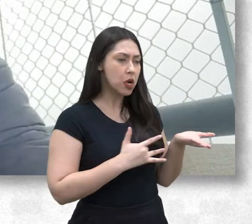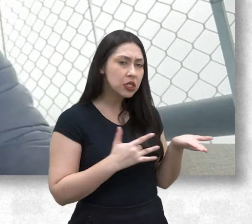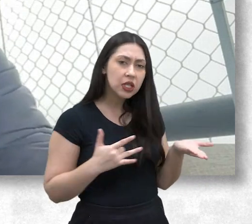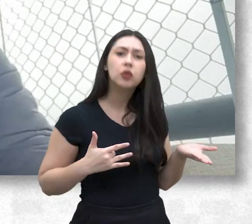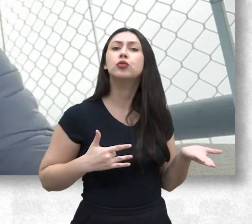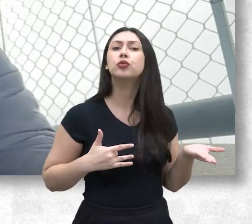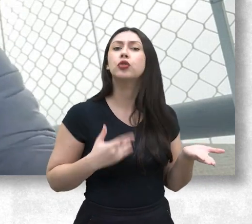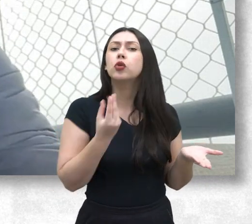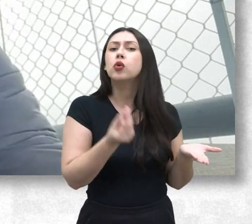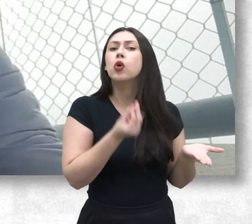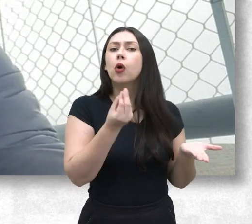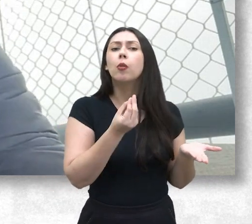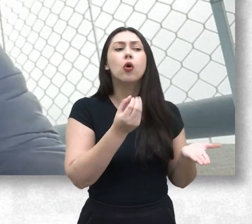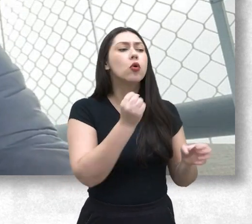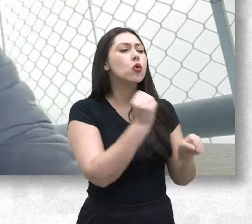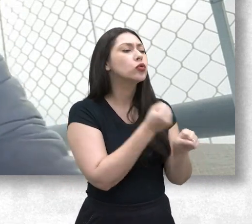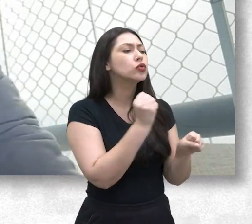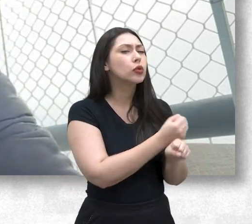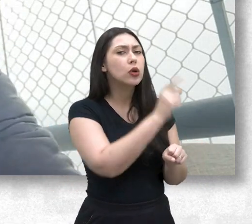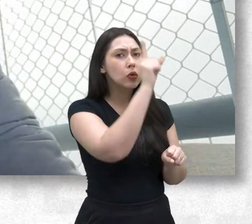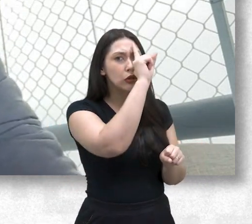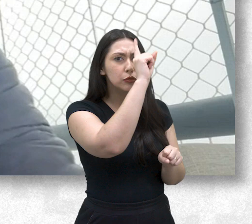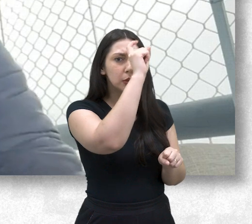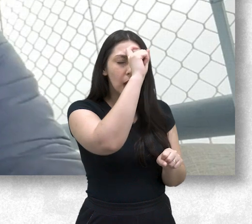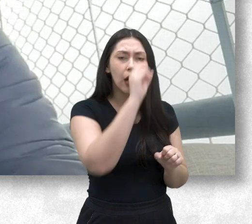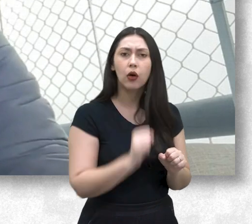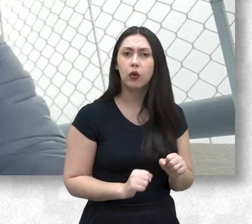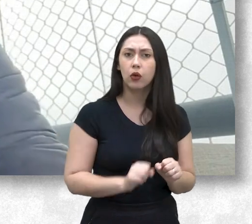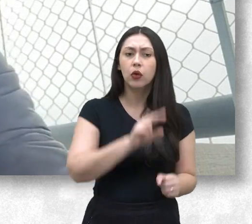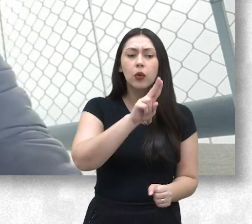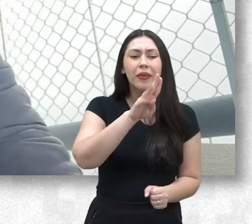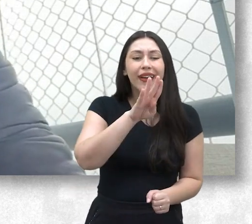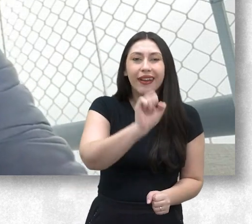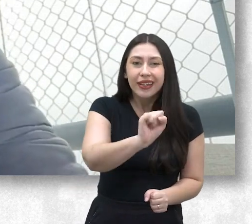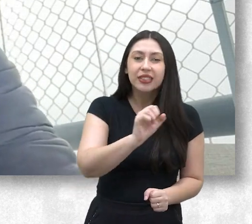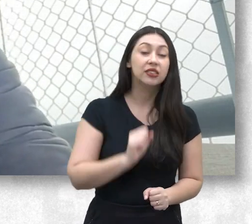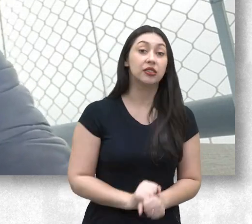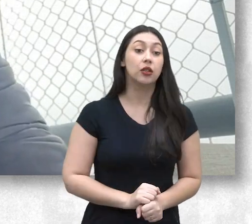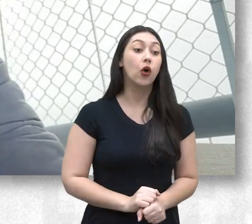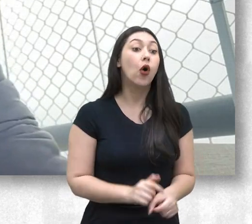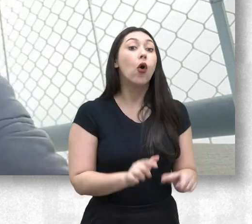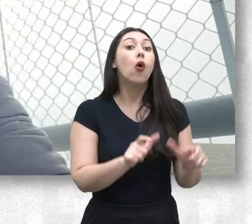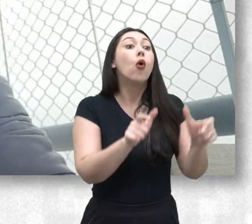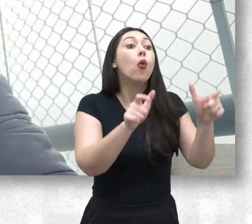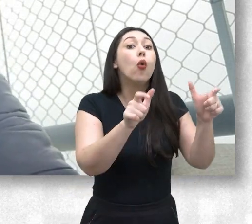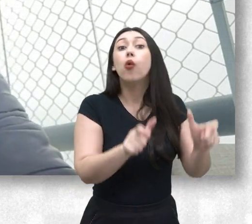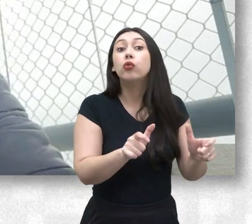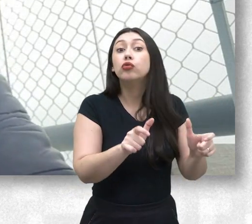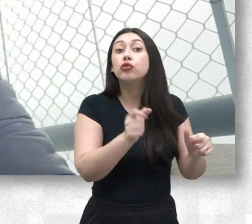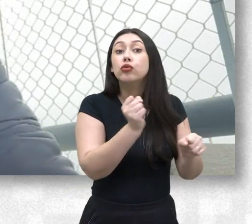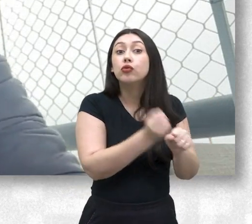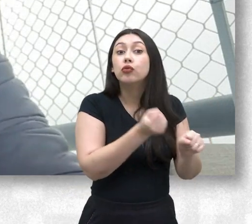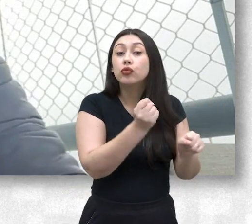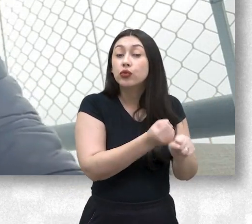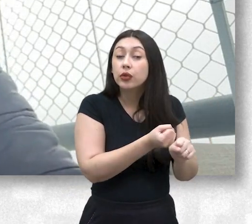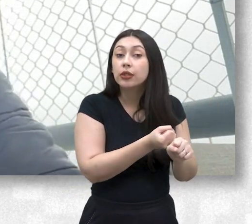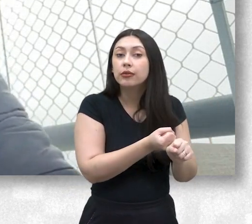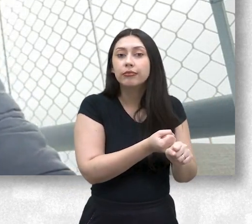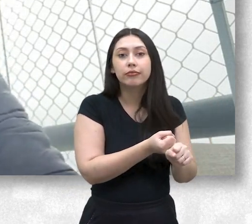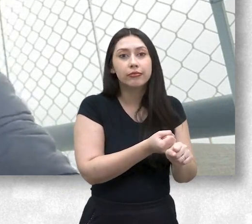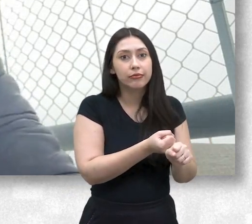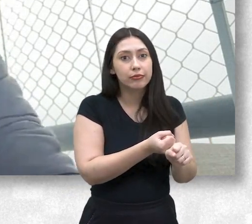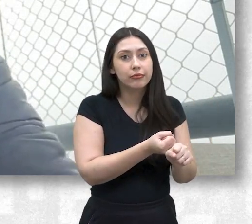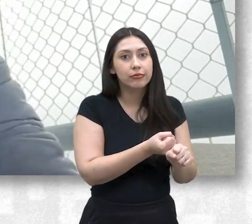por exemplo, vai ser feito um hospital, vai ser feito um posto de saúde, o posto vai ser feito no bairro A, B ou